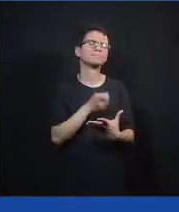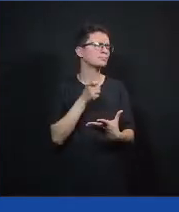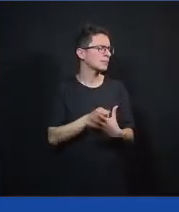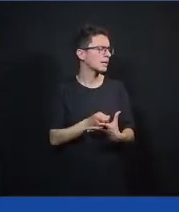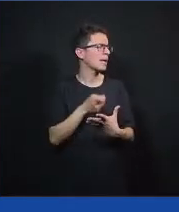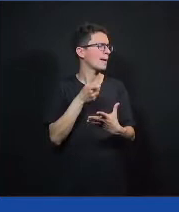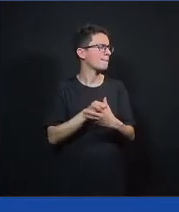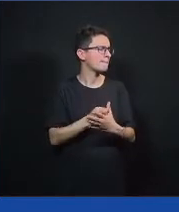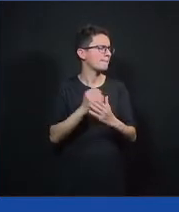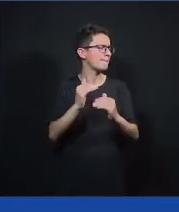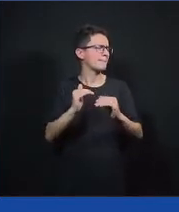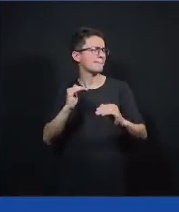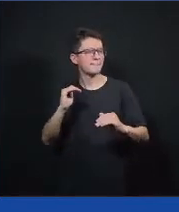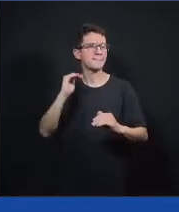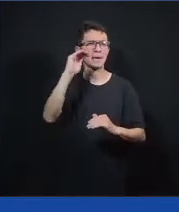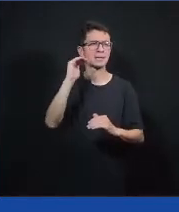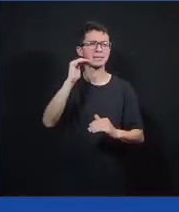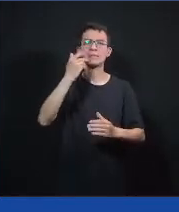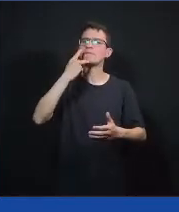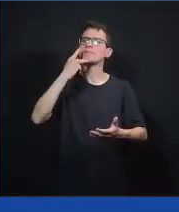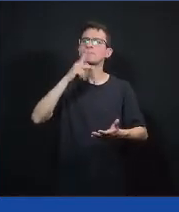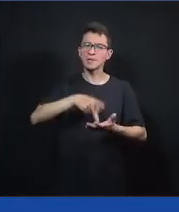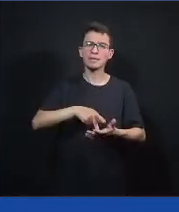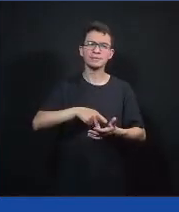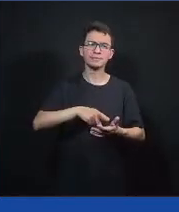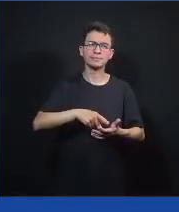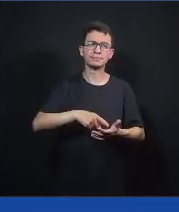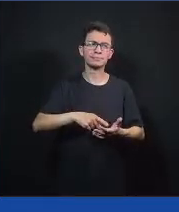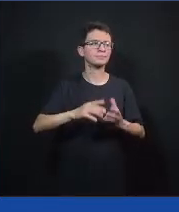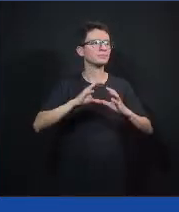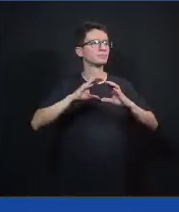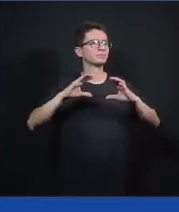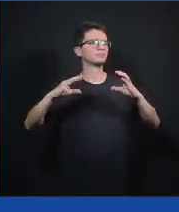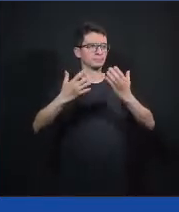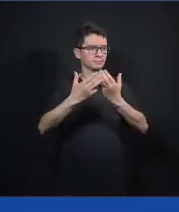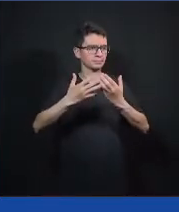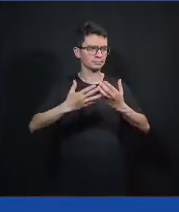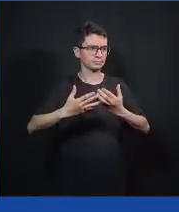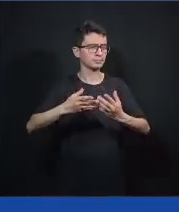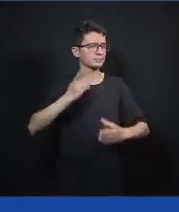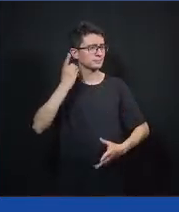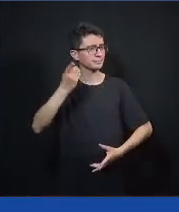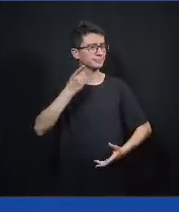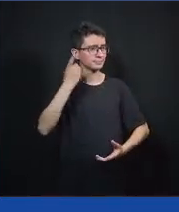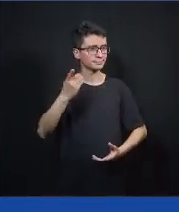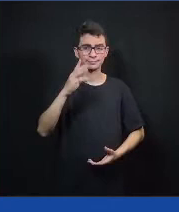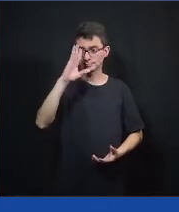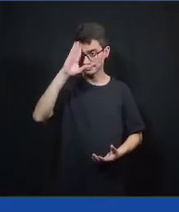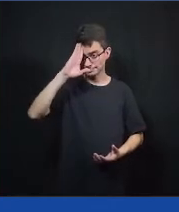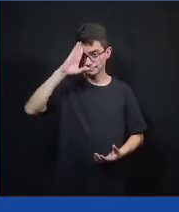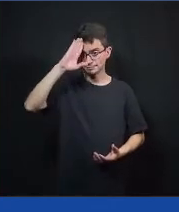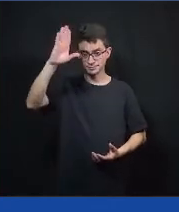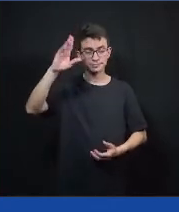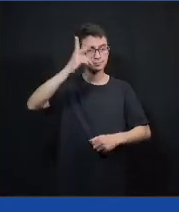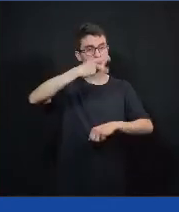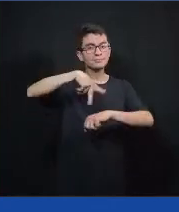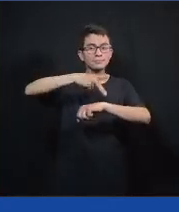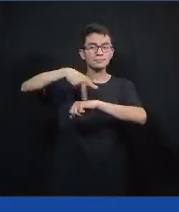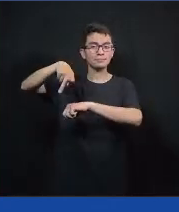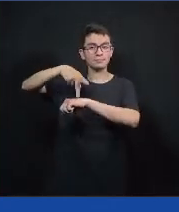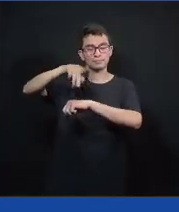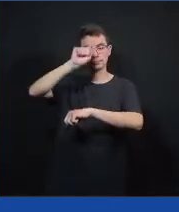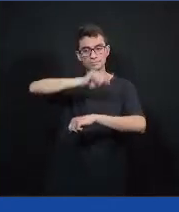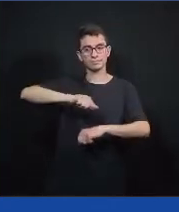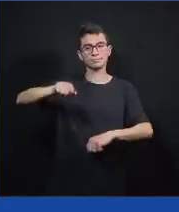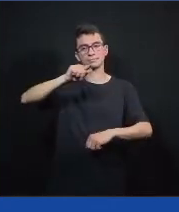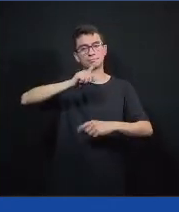por transparência. A gente tem também uma Câmara dos Deputados que é destaque internacional pela quantidade de informação disponível